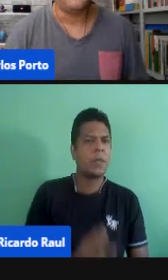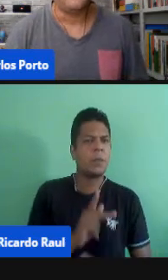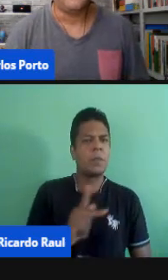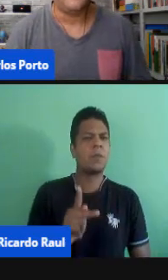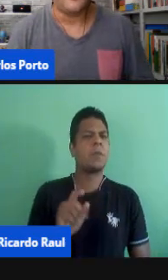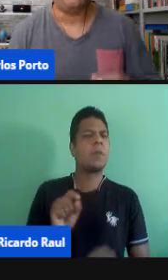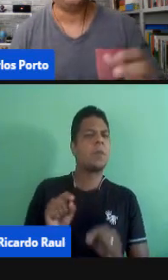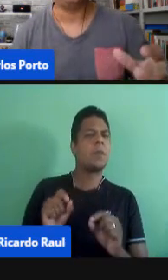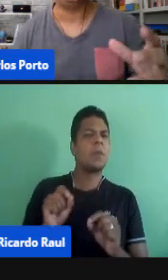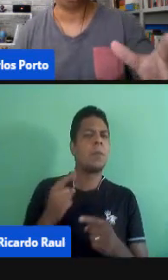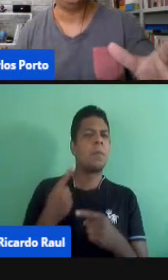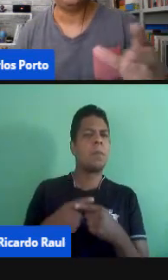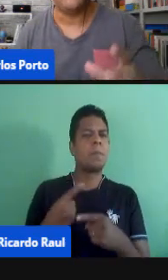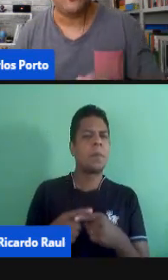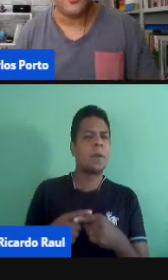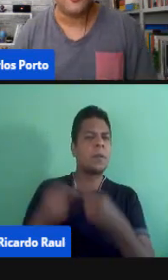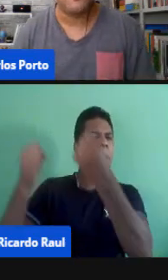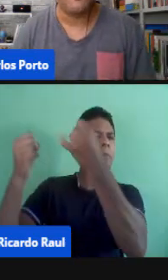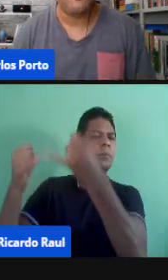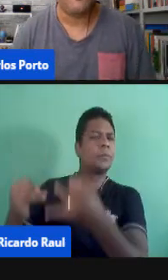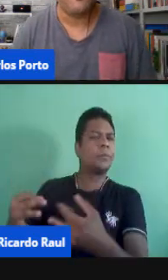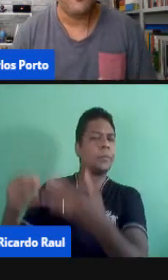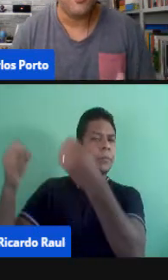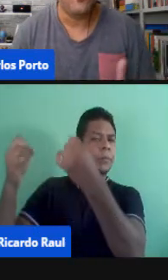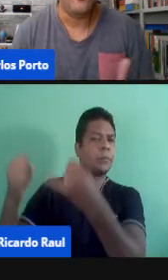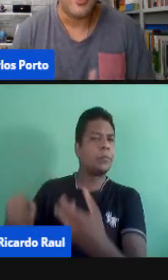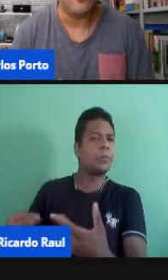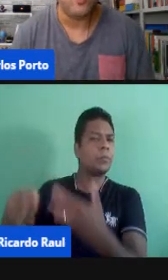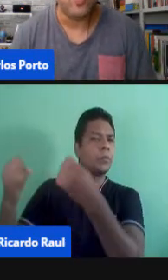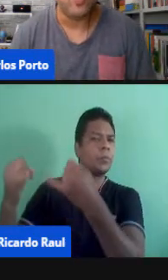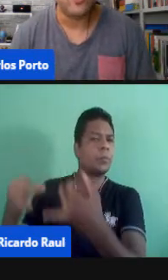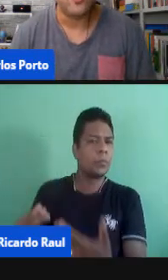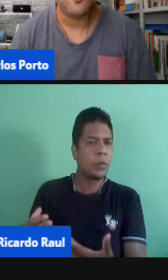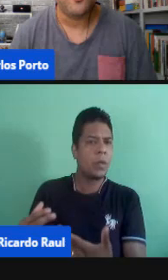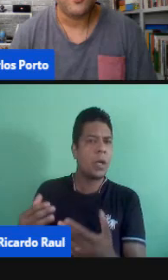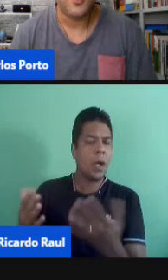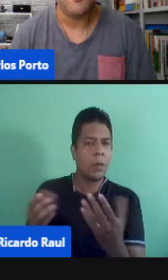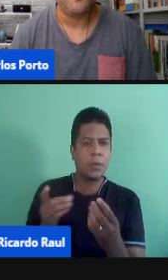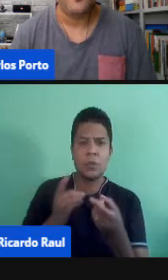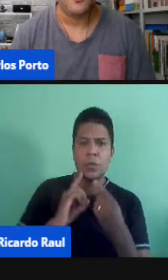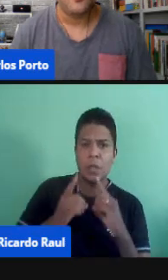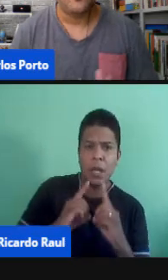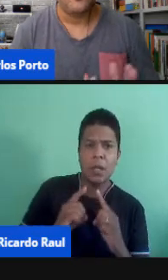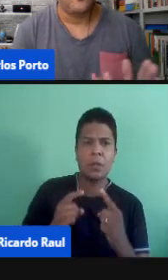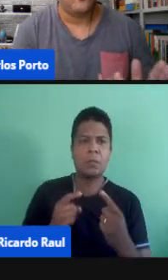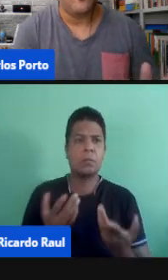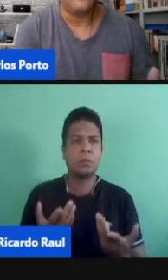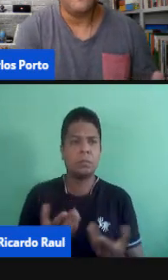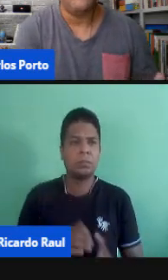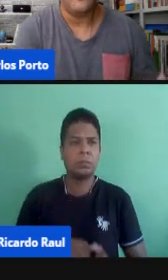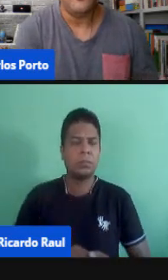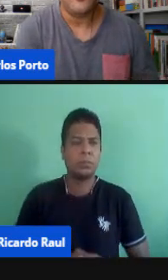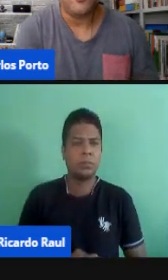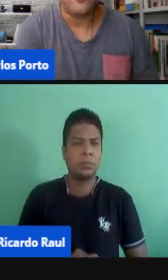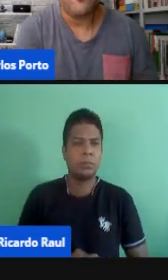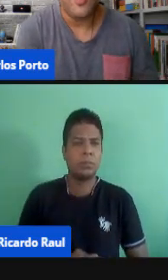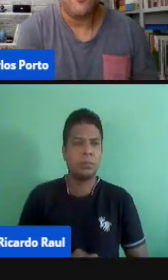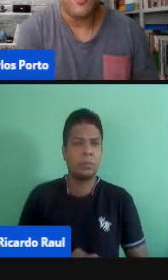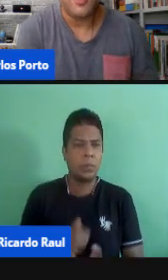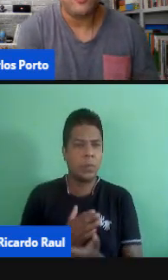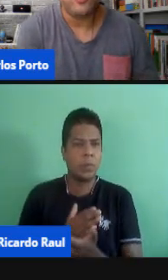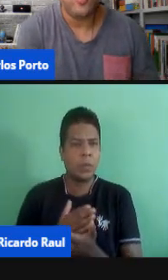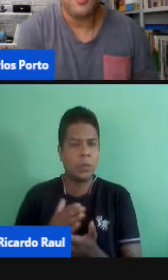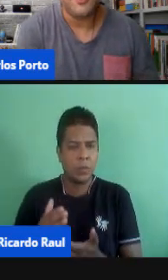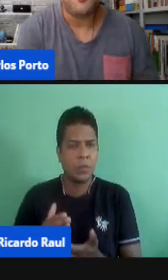senhor abordou tudo isso agora, nesse diálogo conosco, né? Começamos o início da nossa